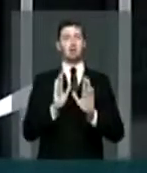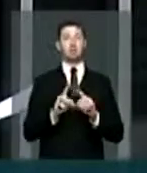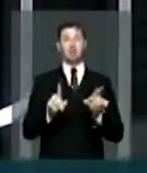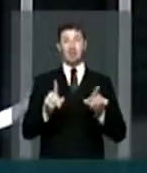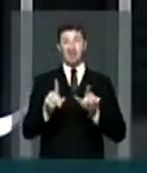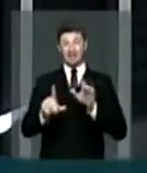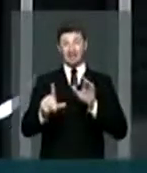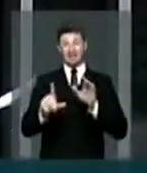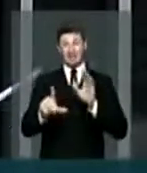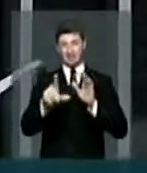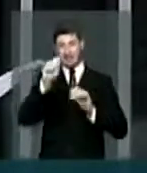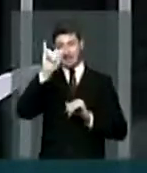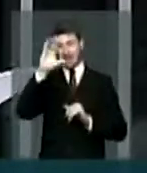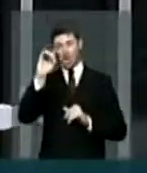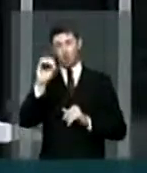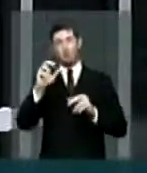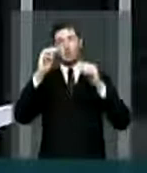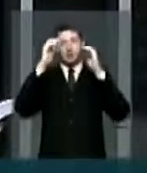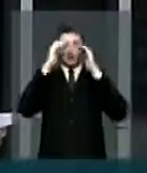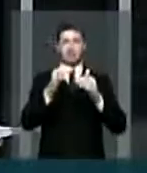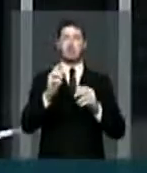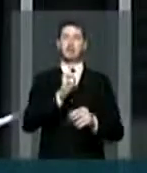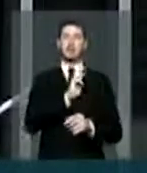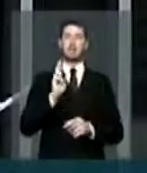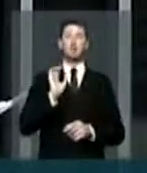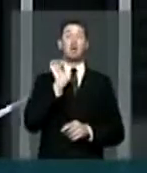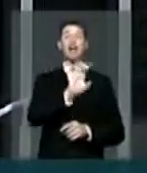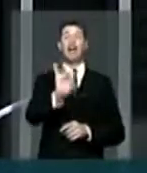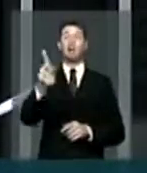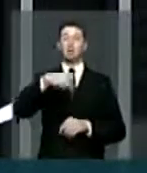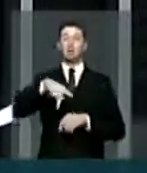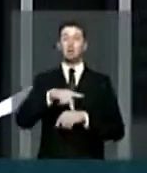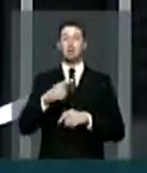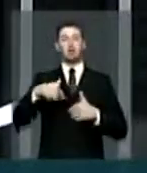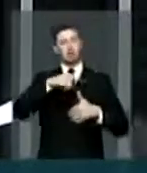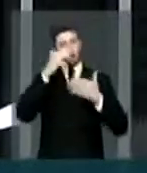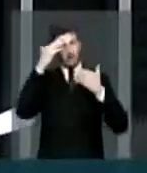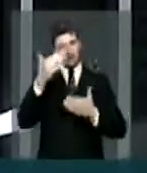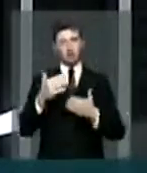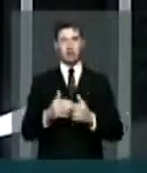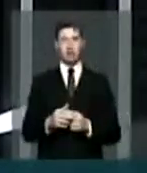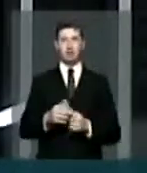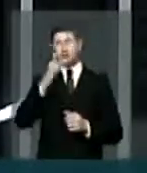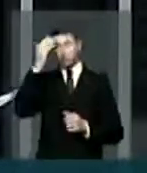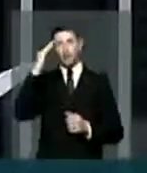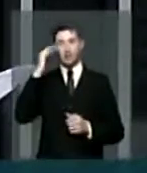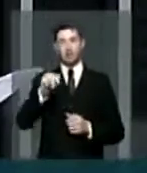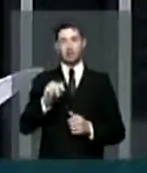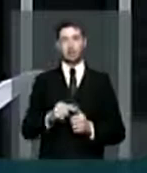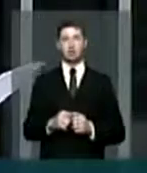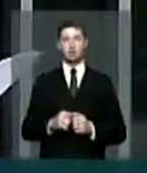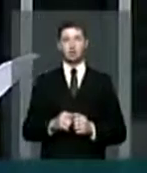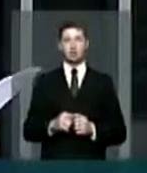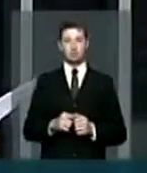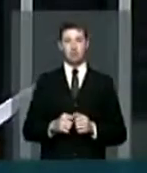significa respeitar todas as religiões que estão dentro do país. E nós agradecemos àqueles que entendem dessa forma. Nós não temos uma